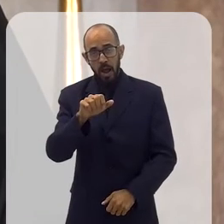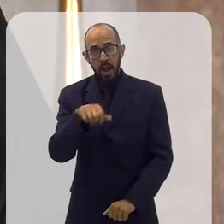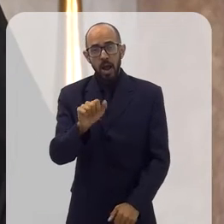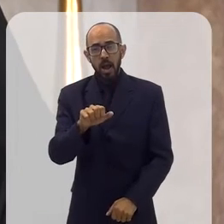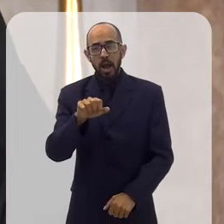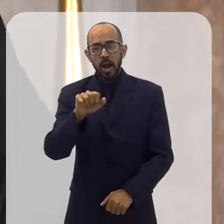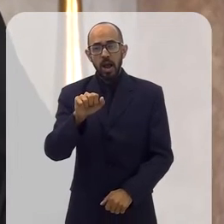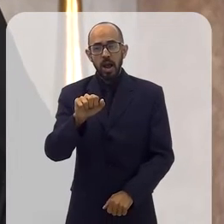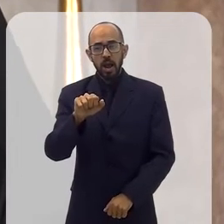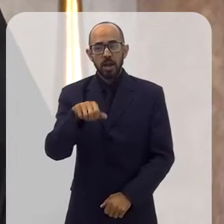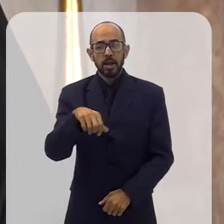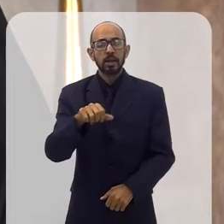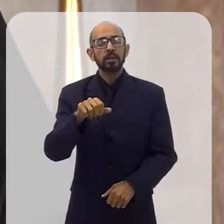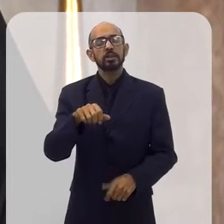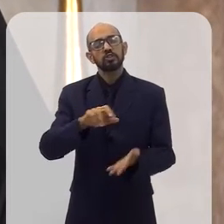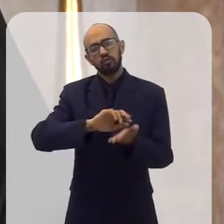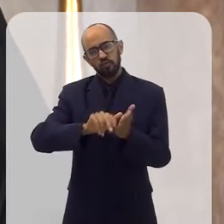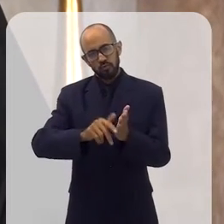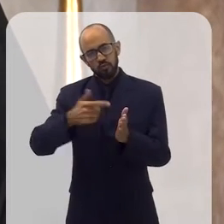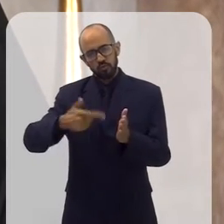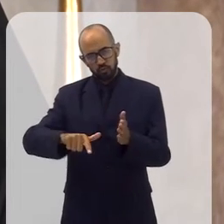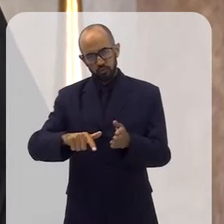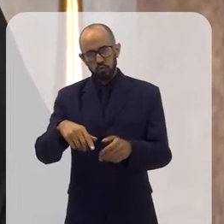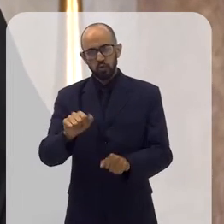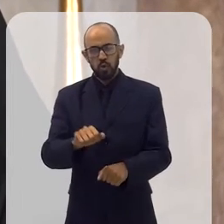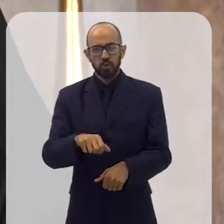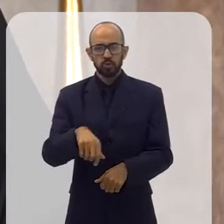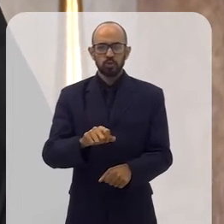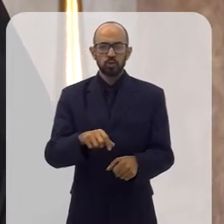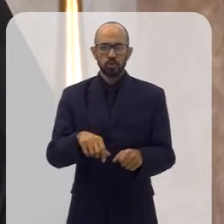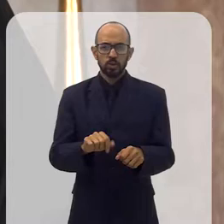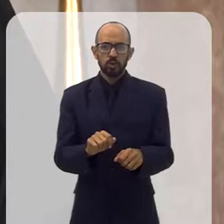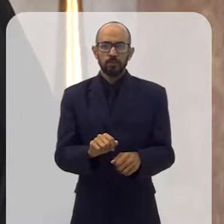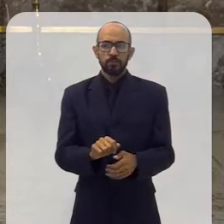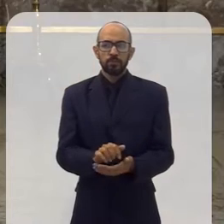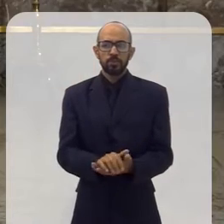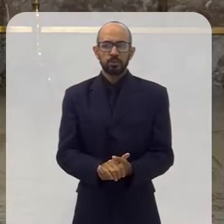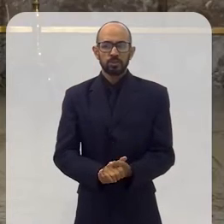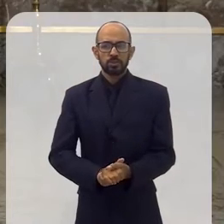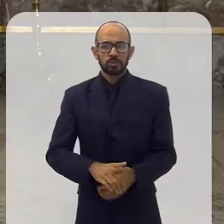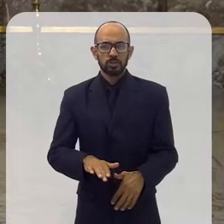de Alexandria, de Antioquia e de Jerusalém.